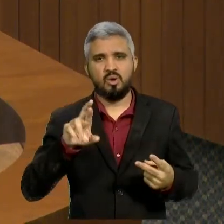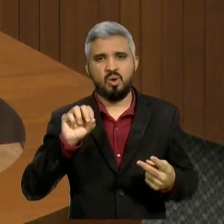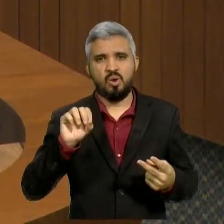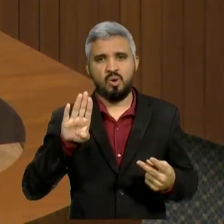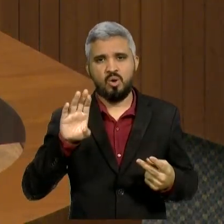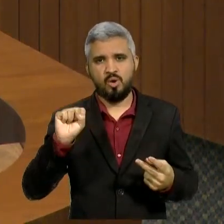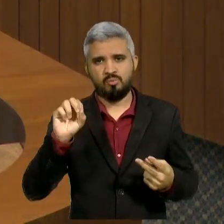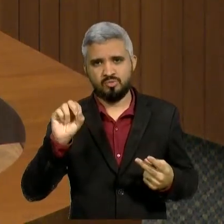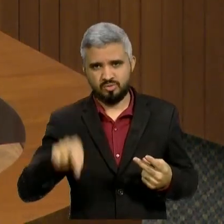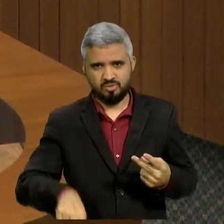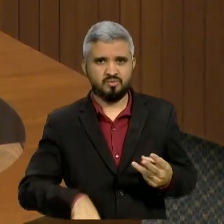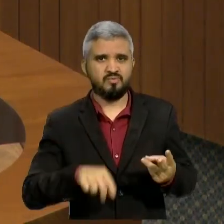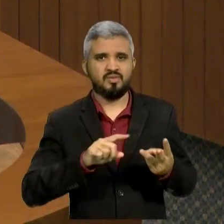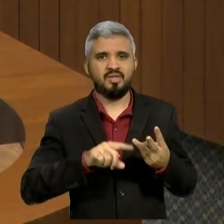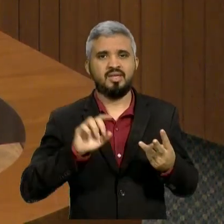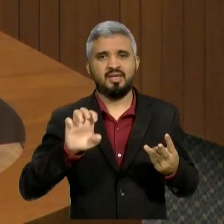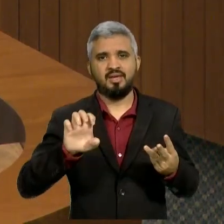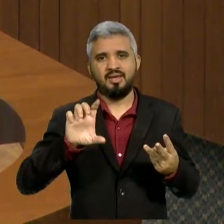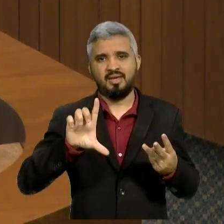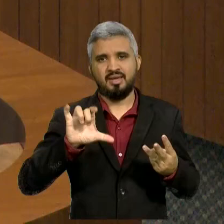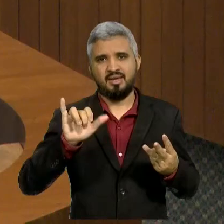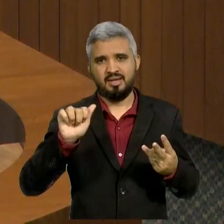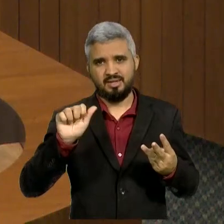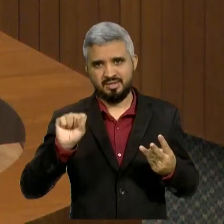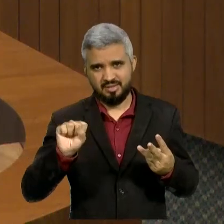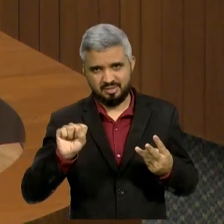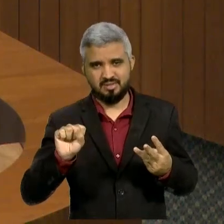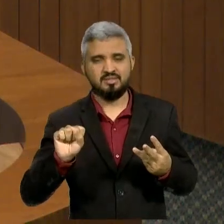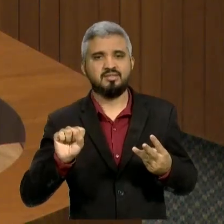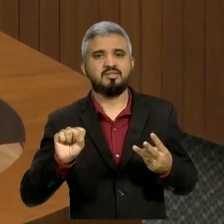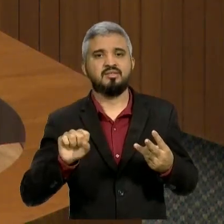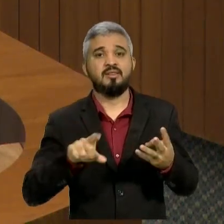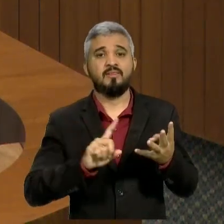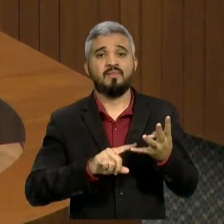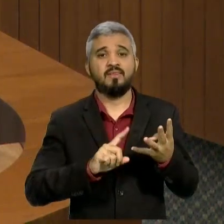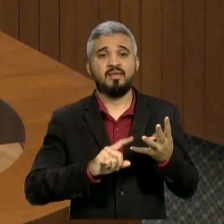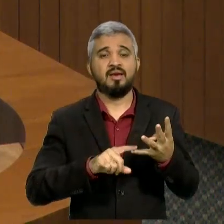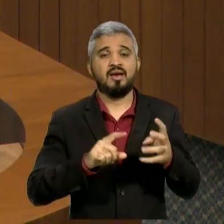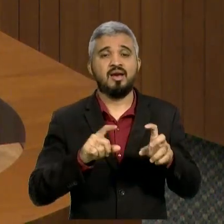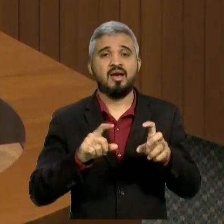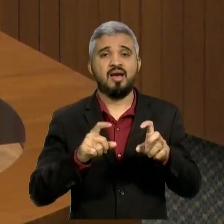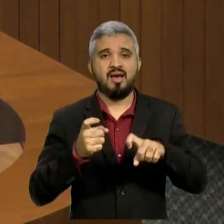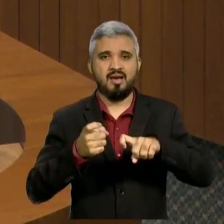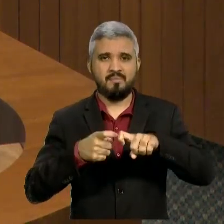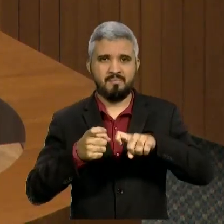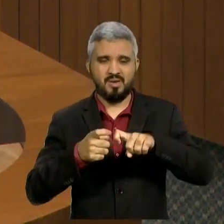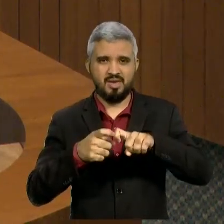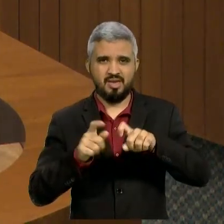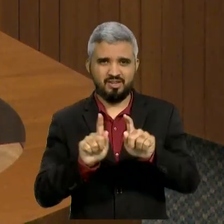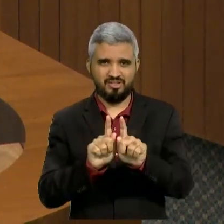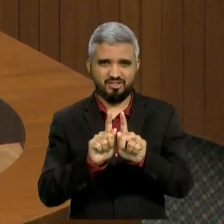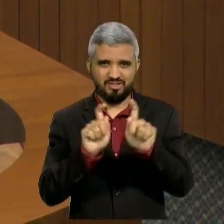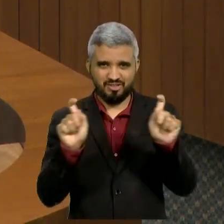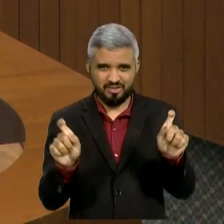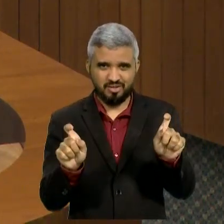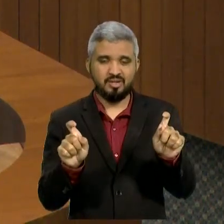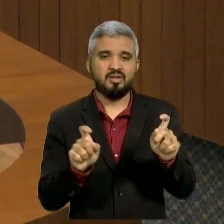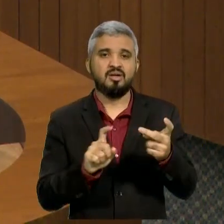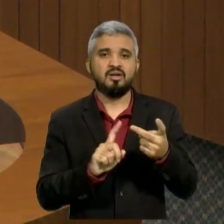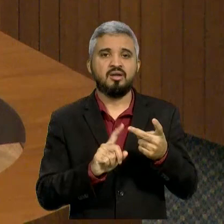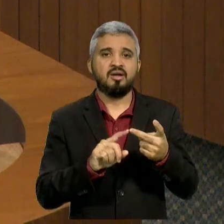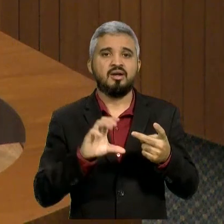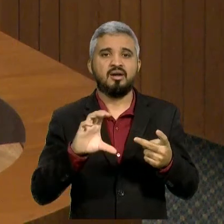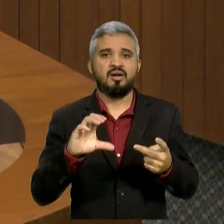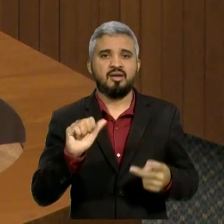meu amigo parceiro que tem nos ajudado a ginecologista D Carolina Macedo daqui tá morando em São Luís onde é